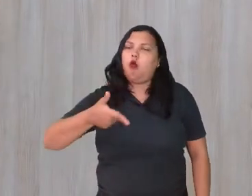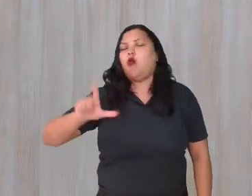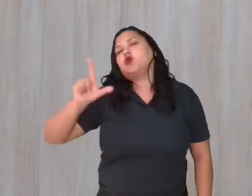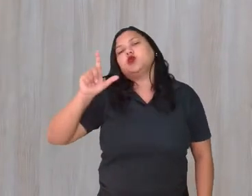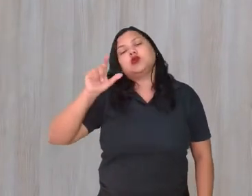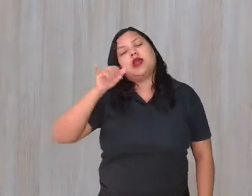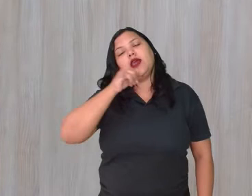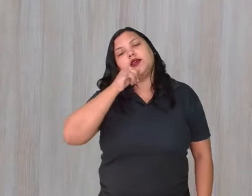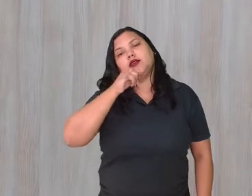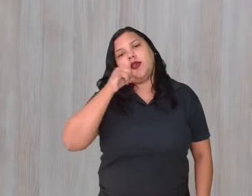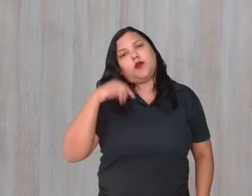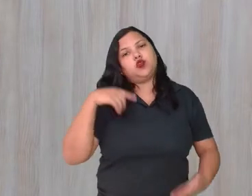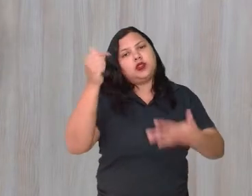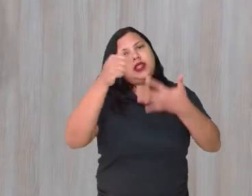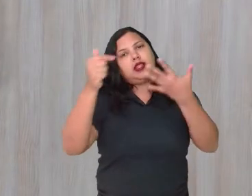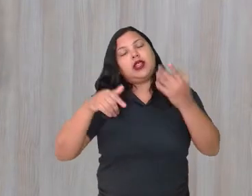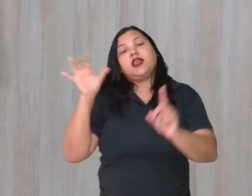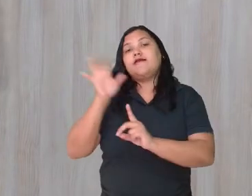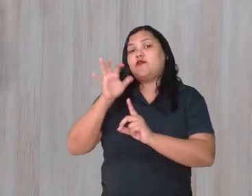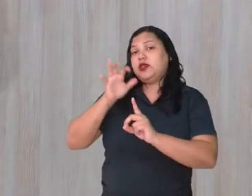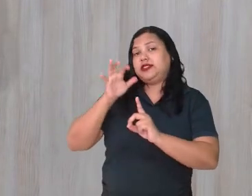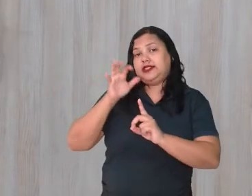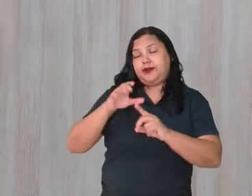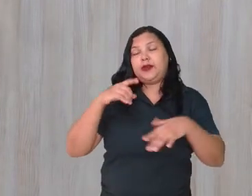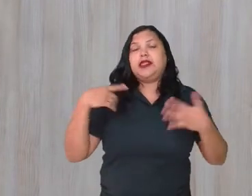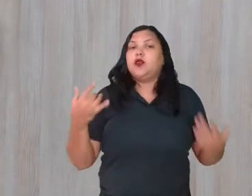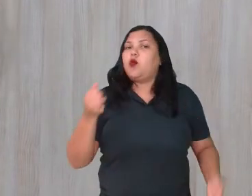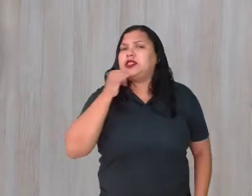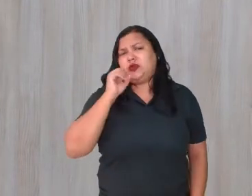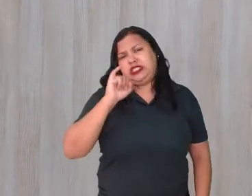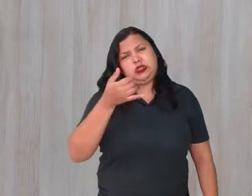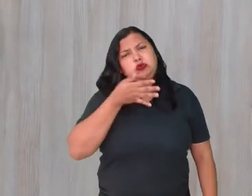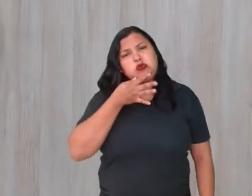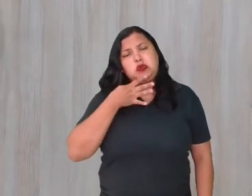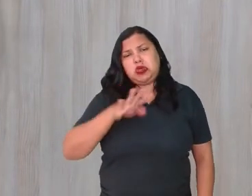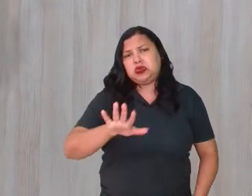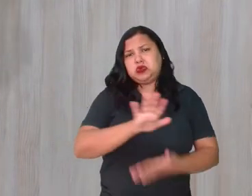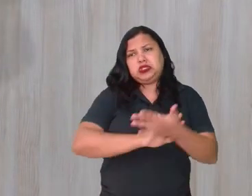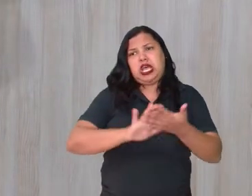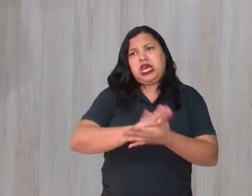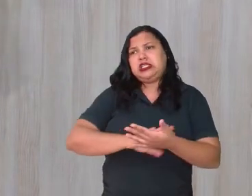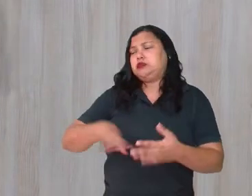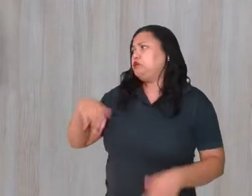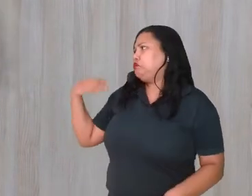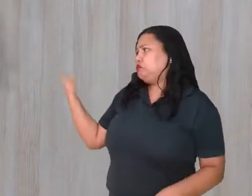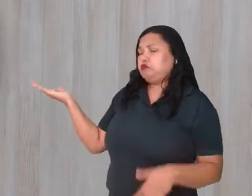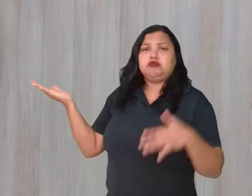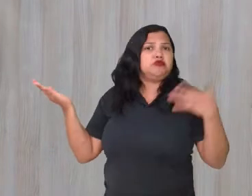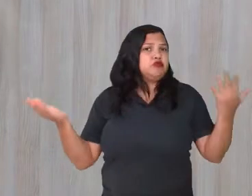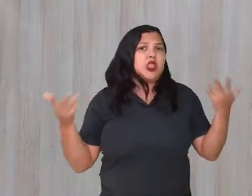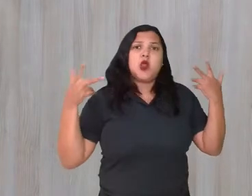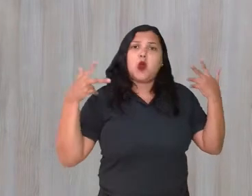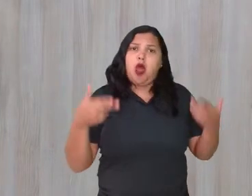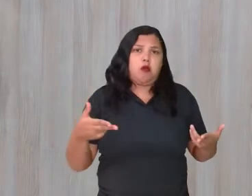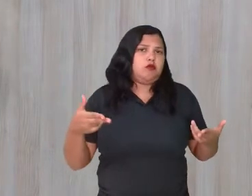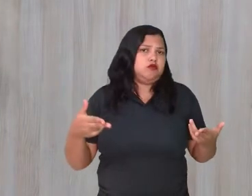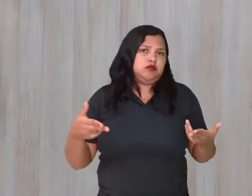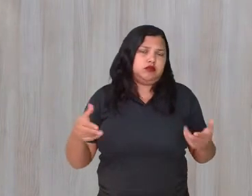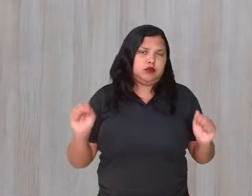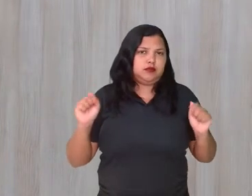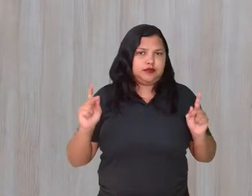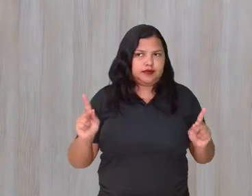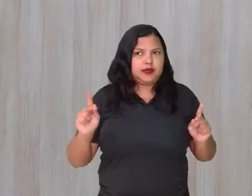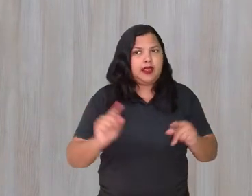dizer, eu não conheço nada desse jogo, eu não conheço nada desses times, eu simplesmente vou dizer que as chances são iguais, tá